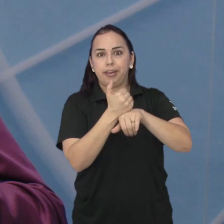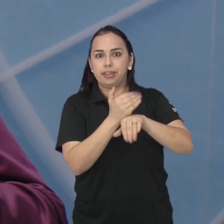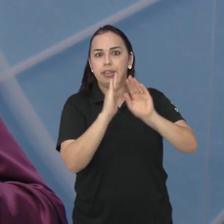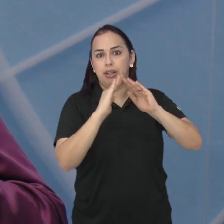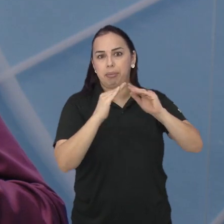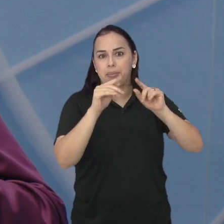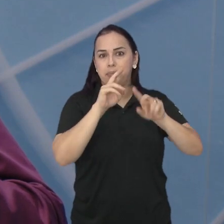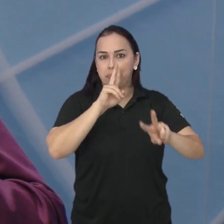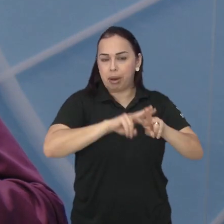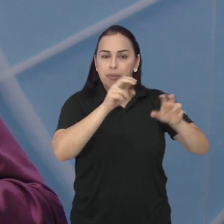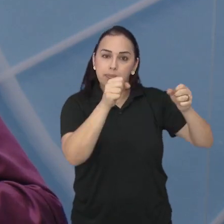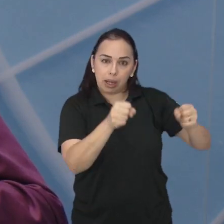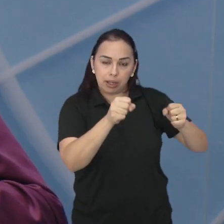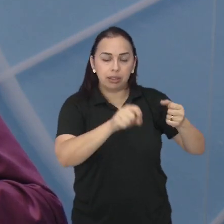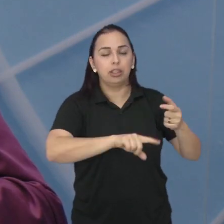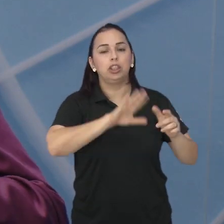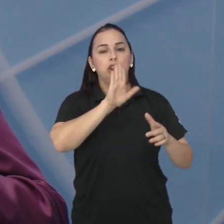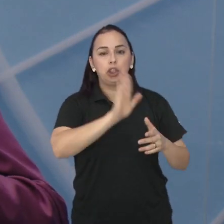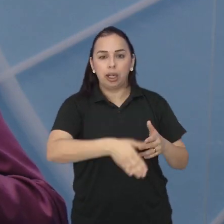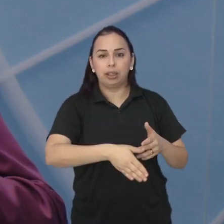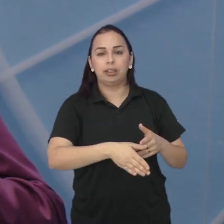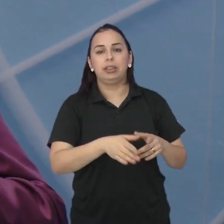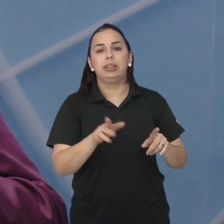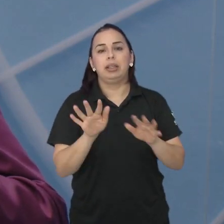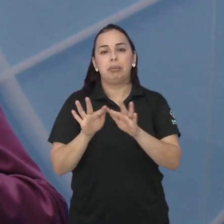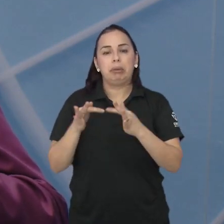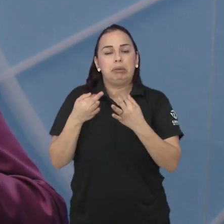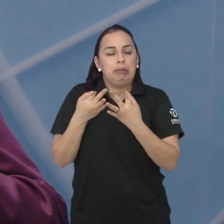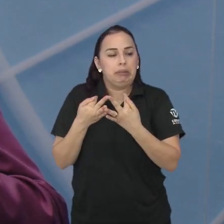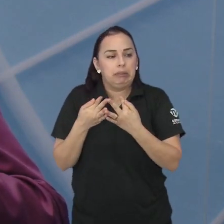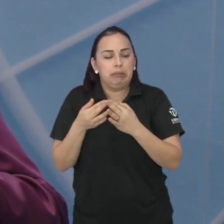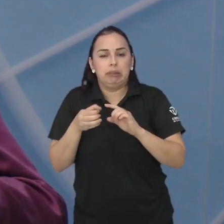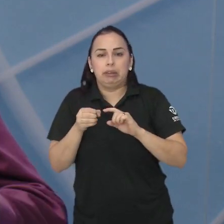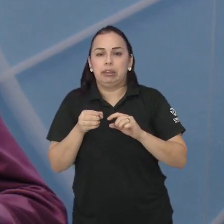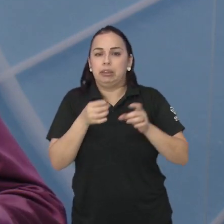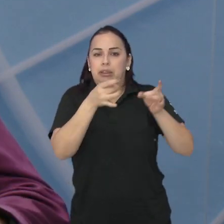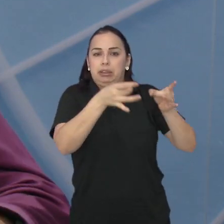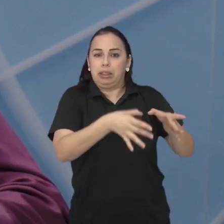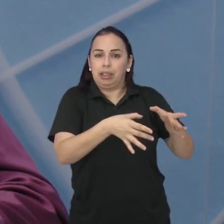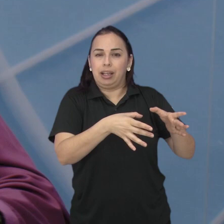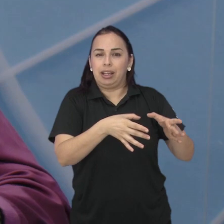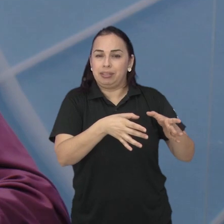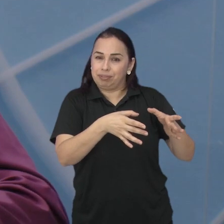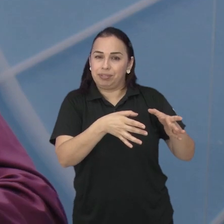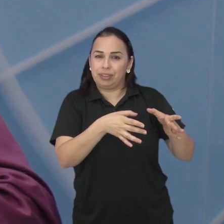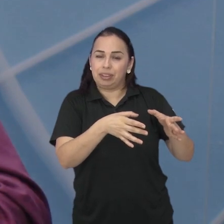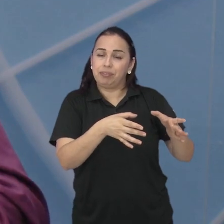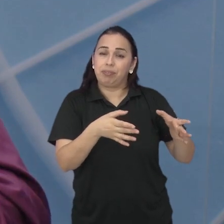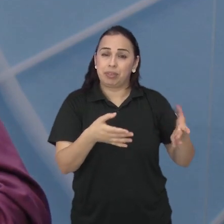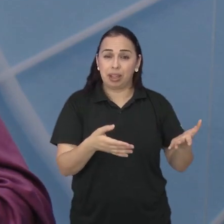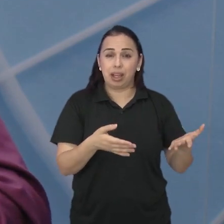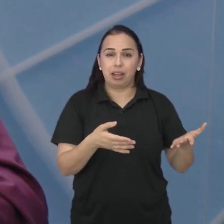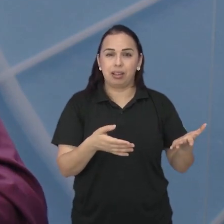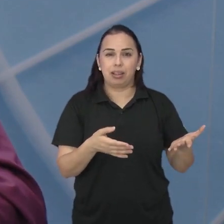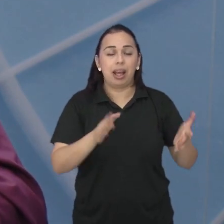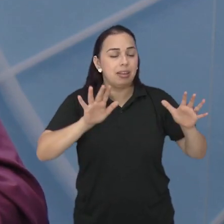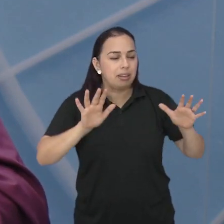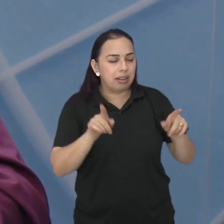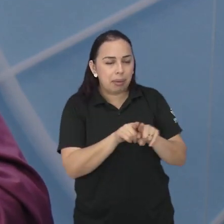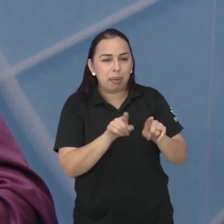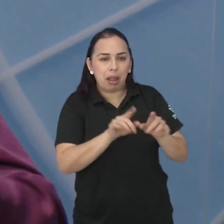passou por alguma medida socioeducativa, teve seus vínculos fragilizados e esses subgrupos, né, começou a ter o